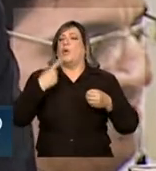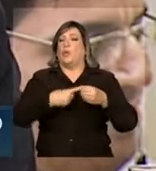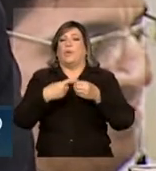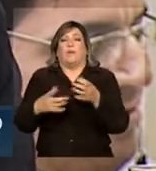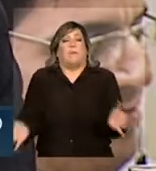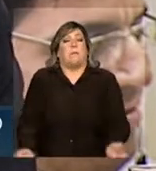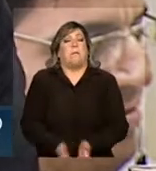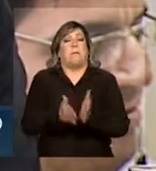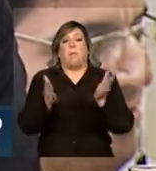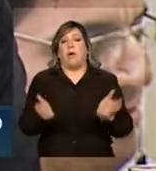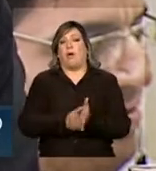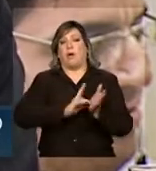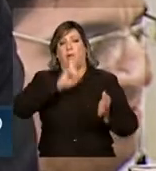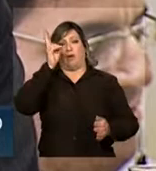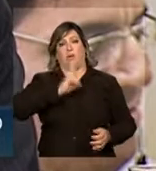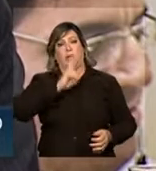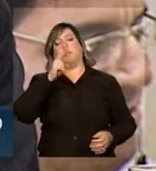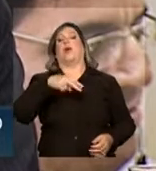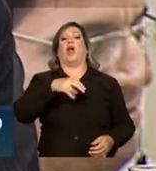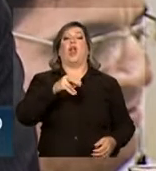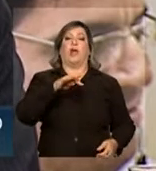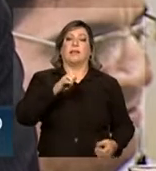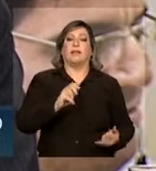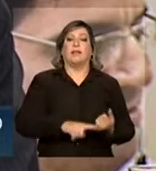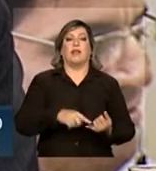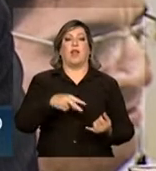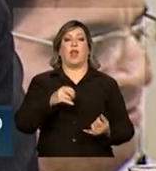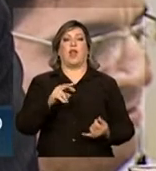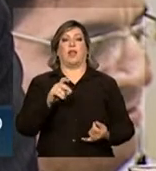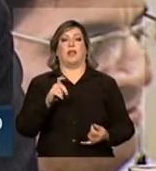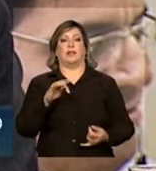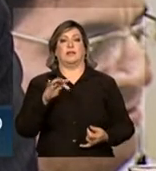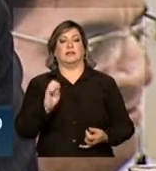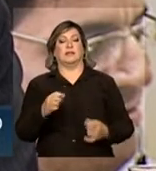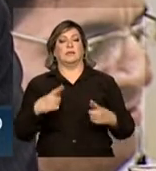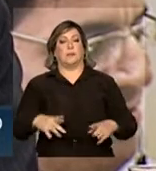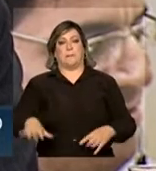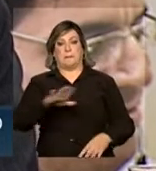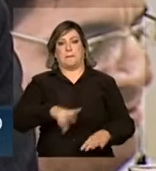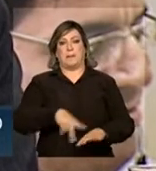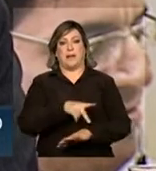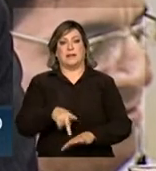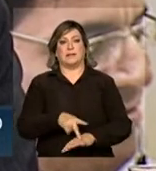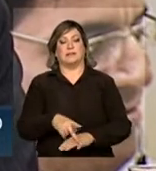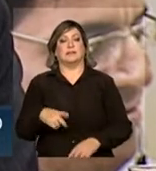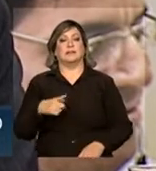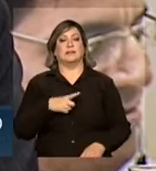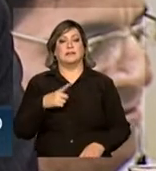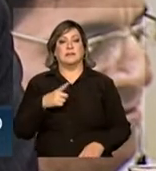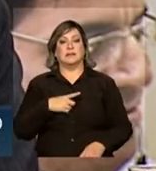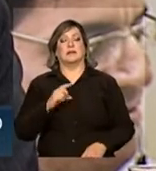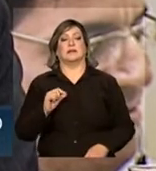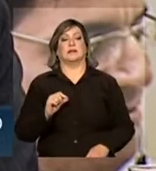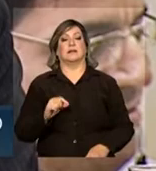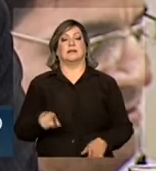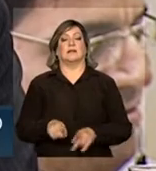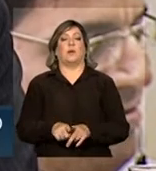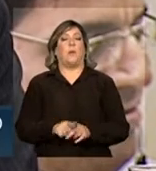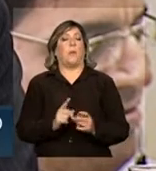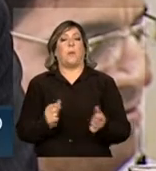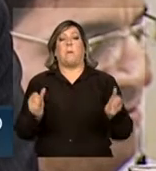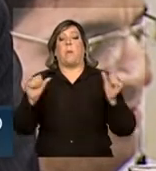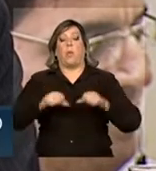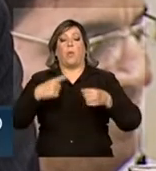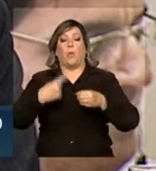Norte e nordeste do país citar o exemplo de meu gato né que é o pior idhm divulgado há TRS semanas